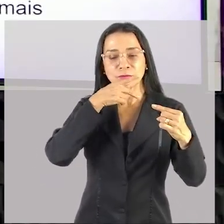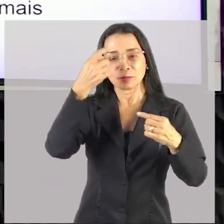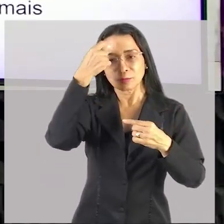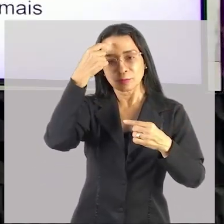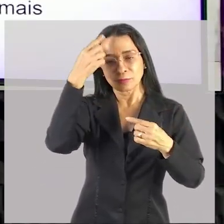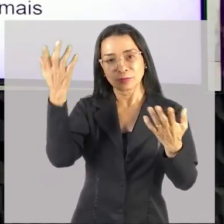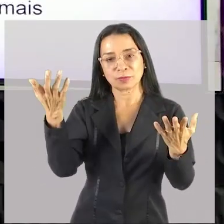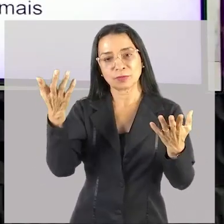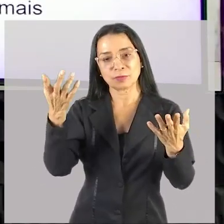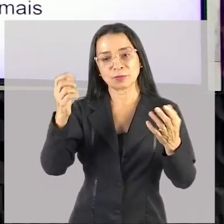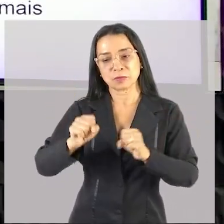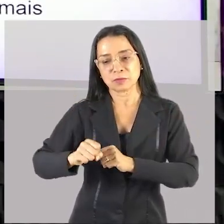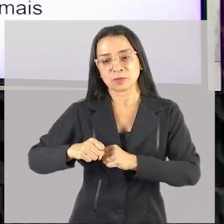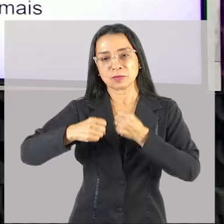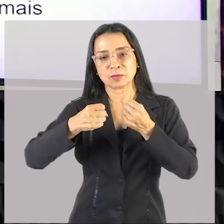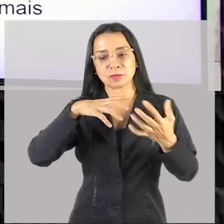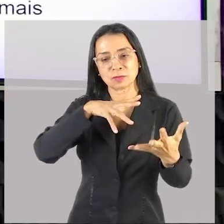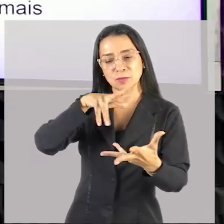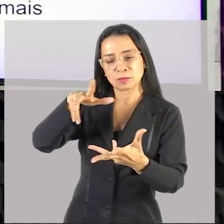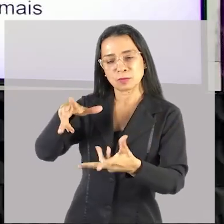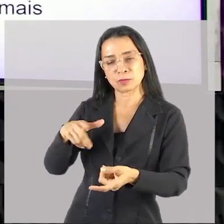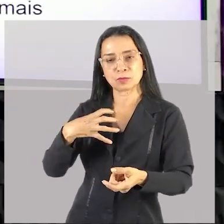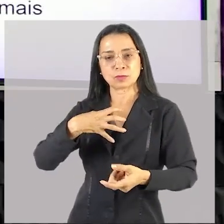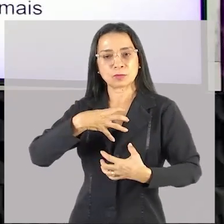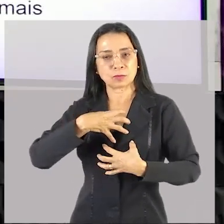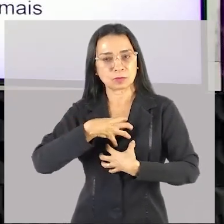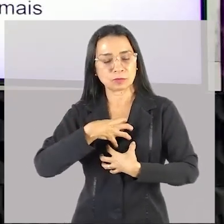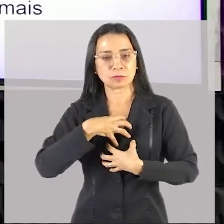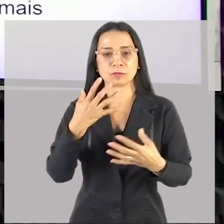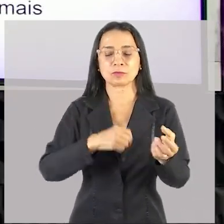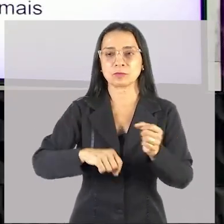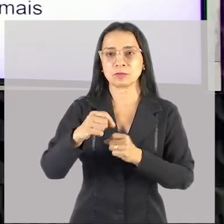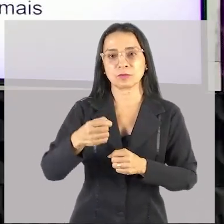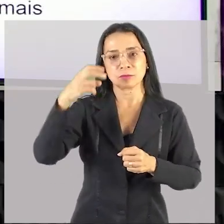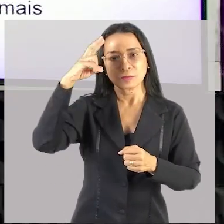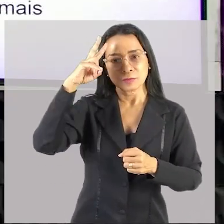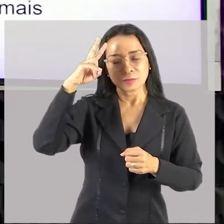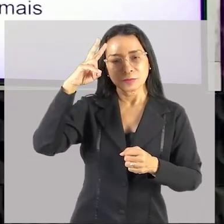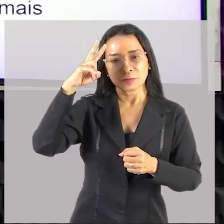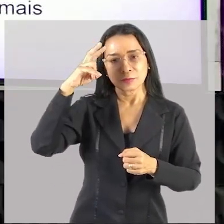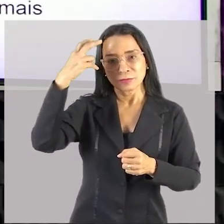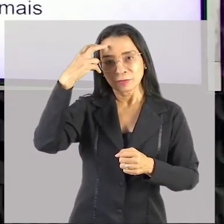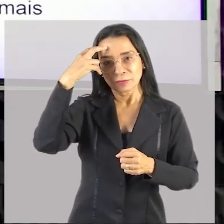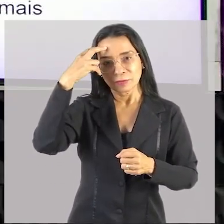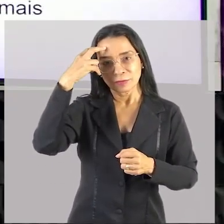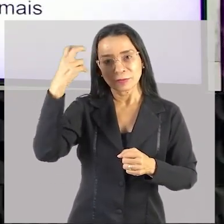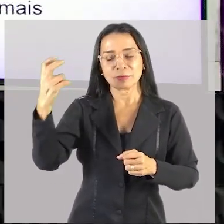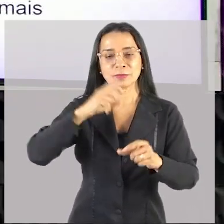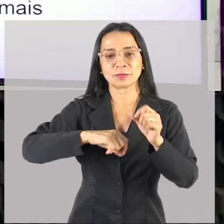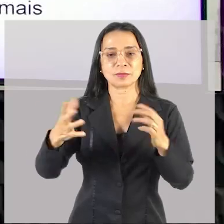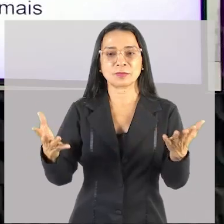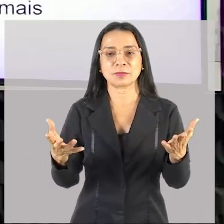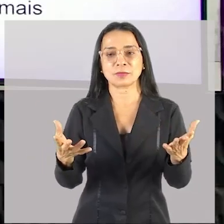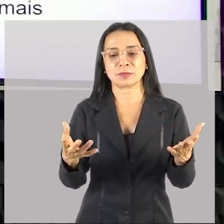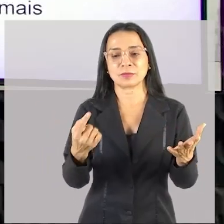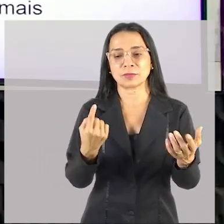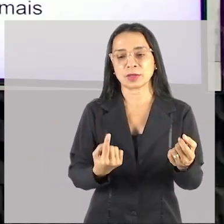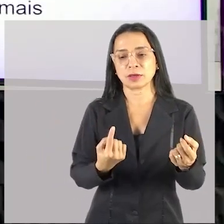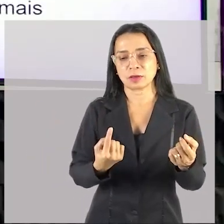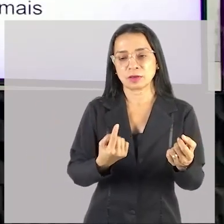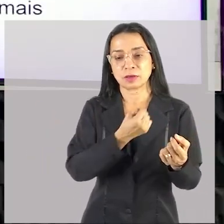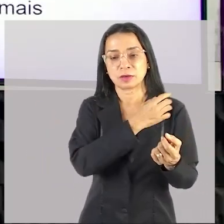mundo dualista, né? Um mundo sensível, mundo inteligível. O Aristóteles ele é monista, por quê? Porque para ele só tem um